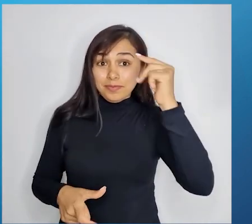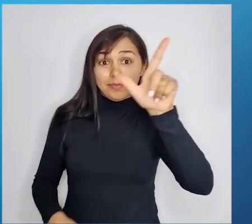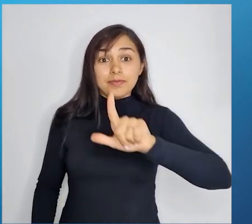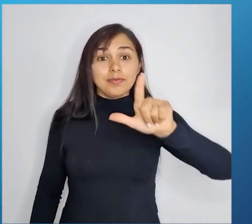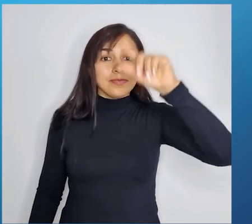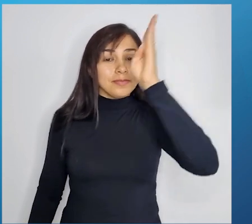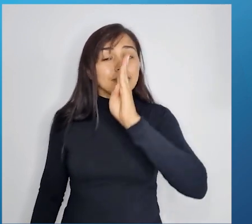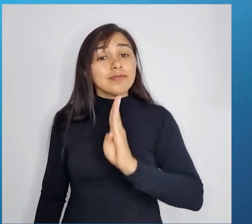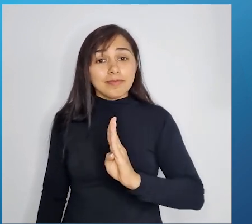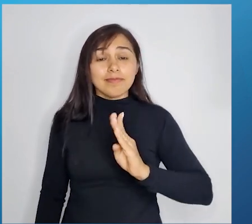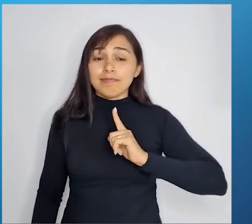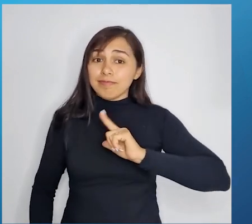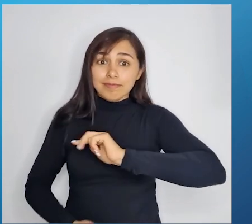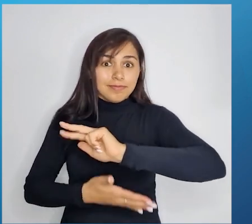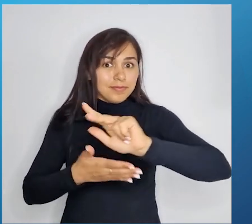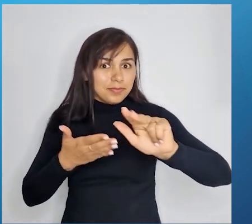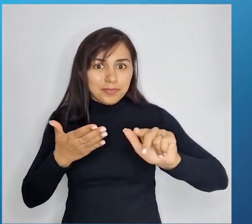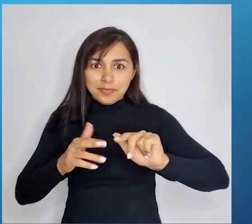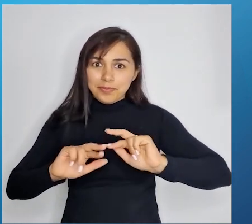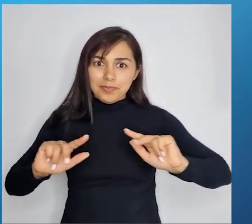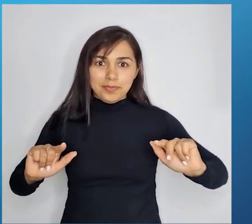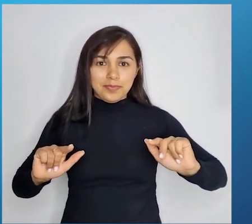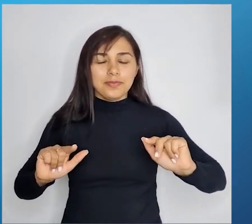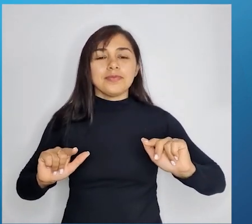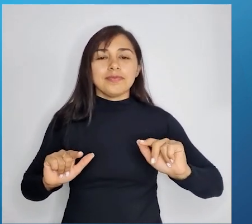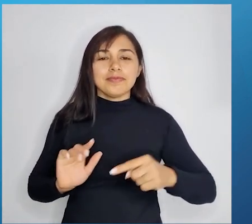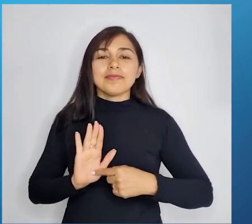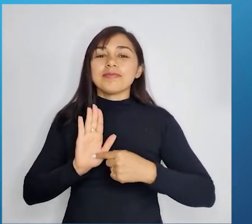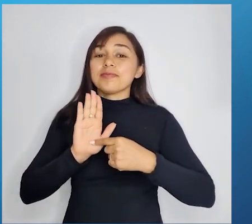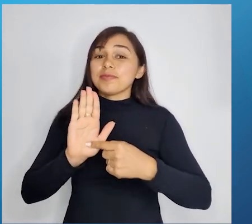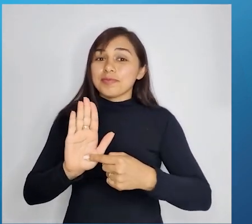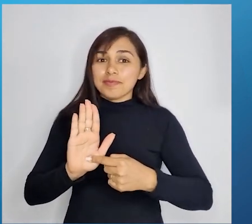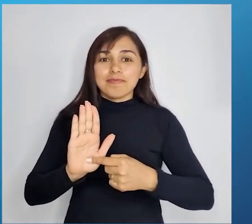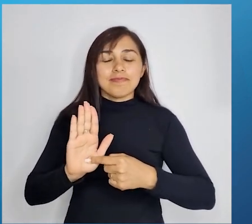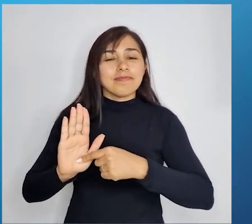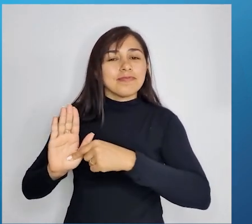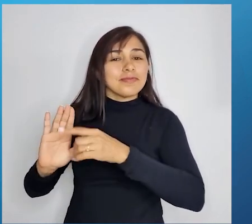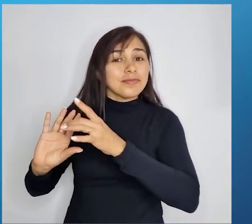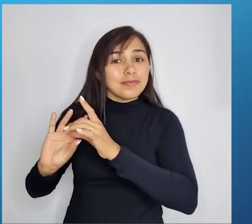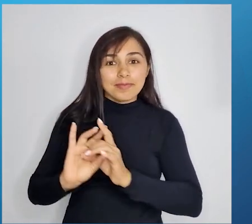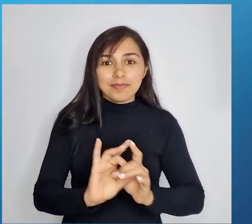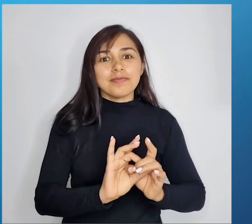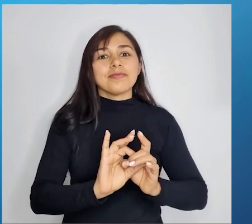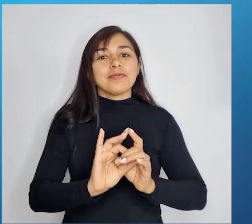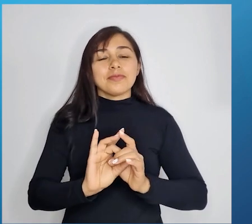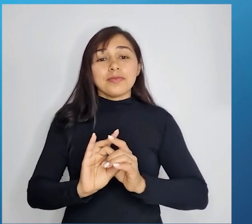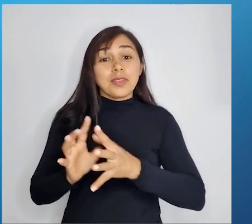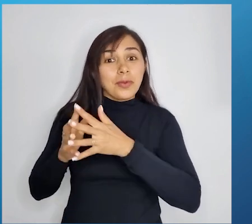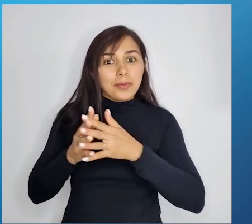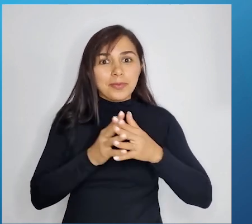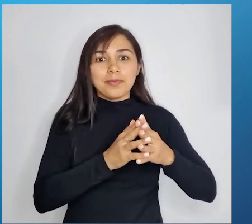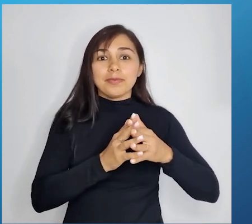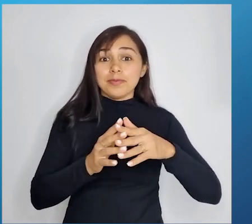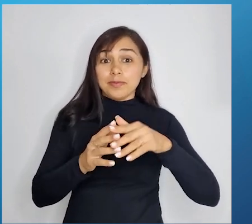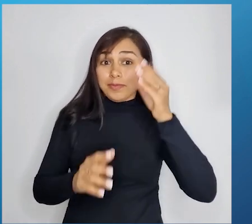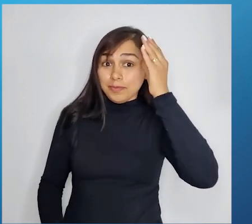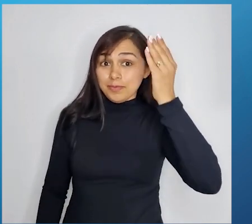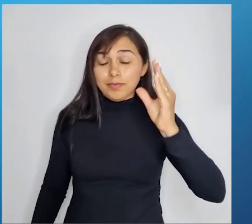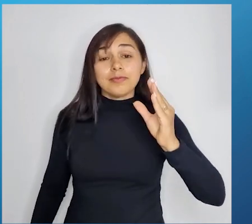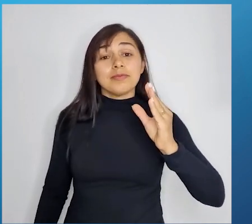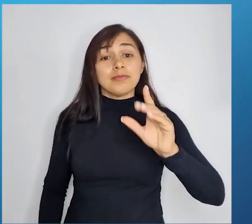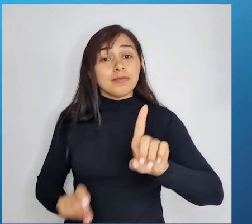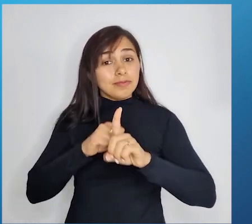brasileira é rica e diversificada, refletindo a complexidade cultural, social e